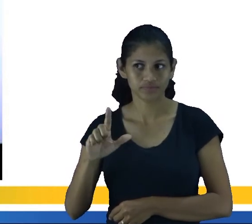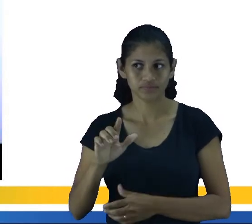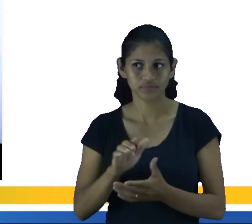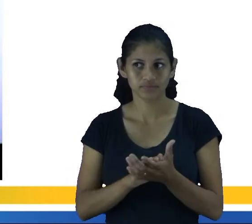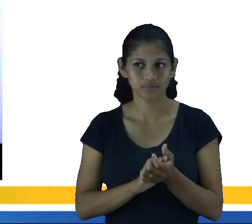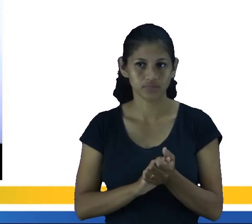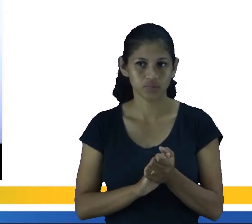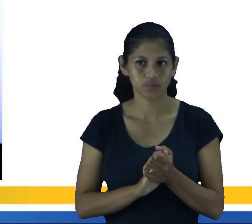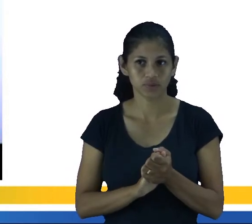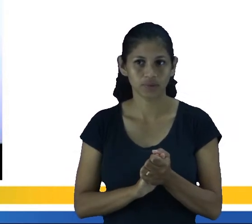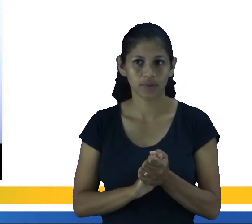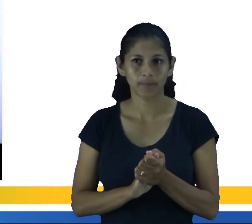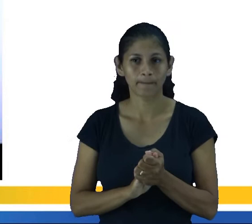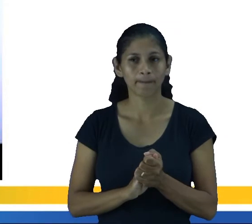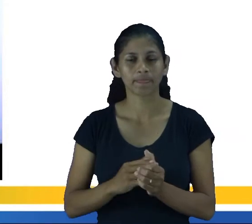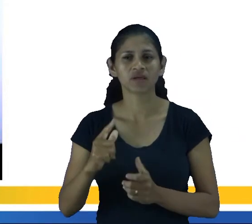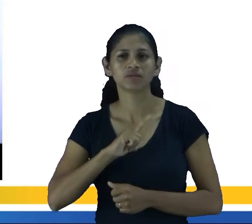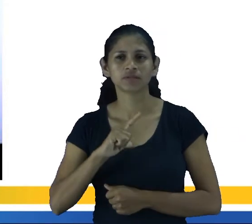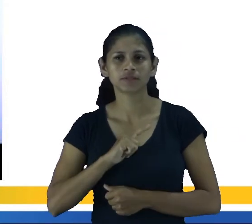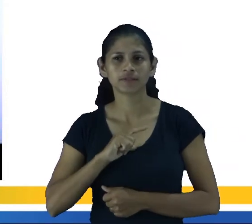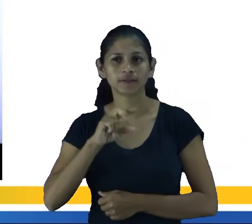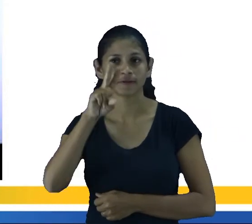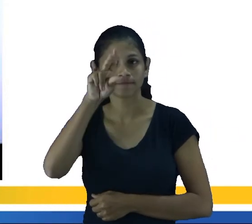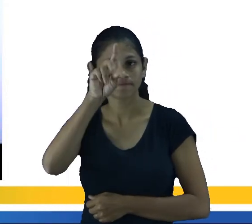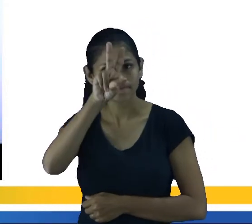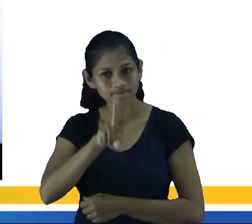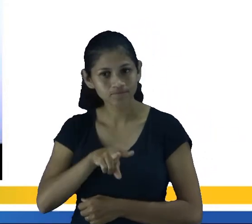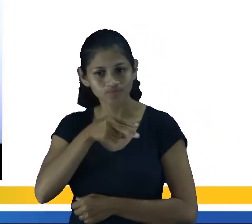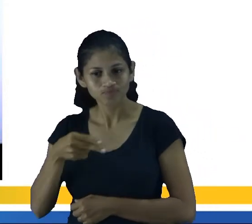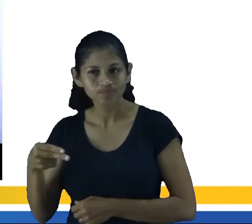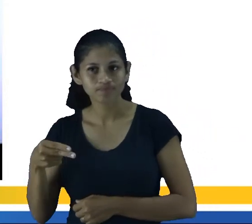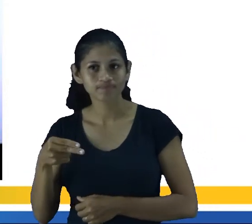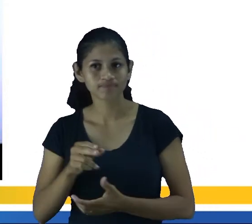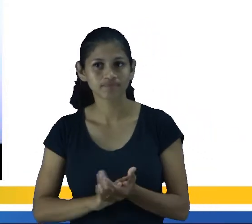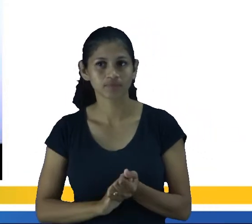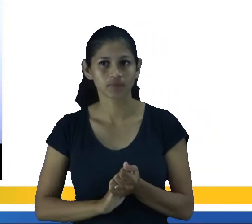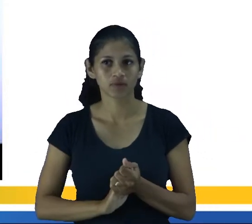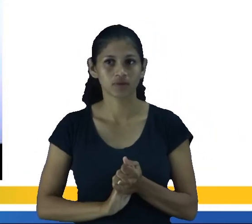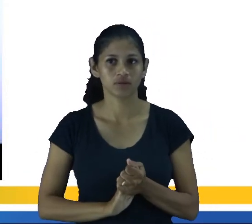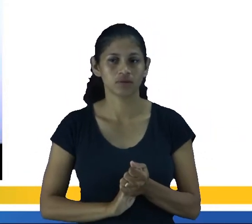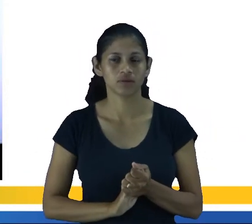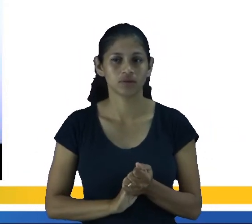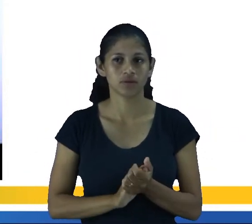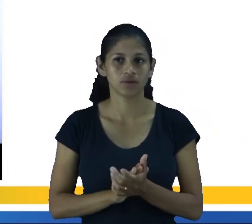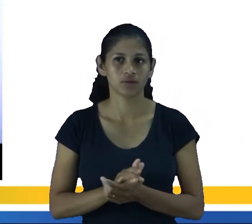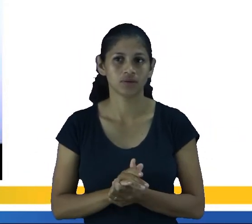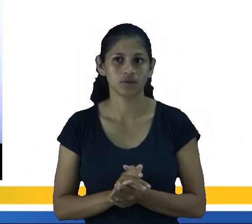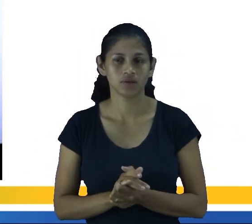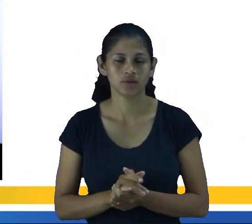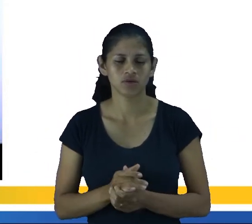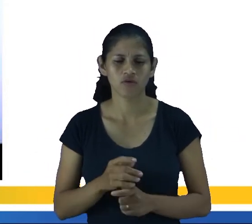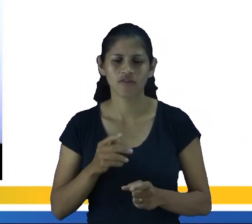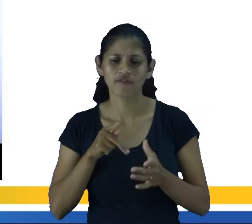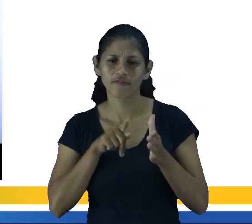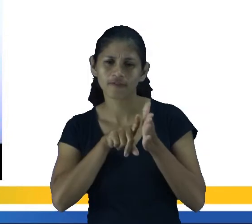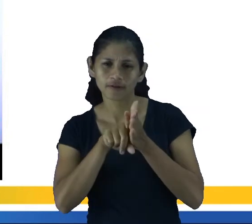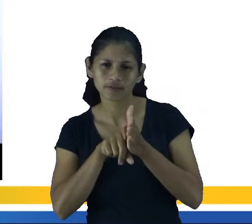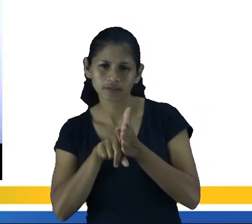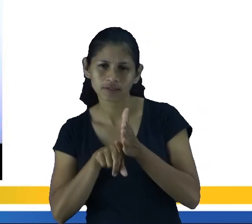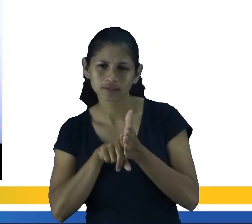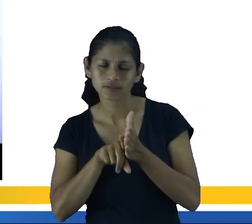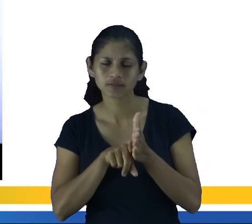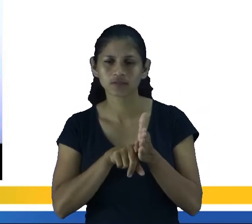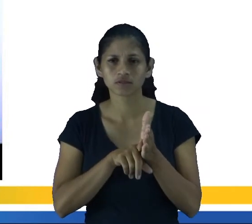insolúveis. Então a gente vai ter o quê? A tabela de solubilidade. Ela vai ser usada para verificar o quê? Se essa reação ela